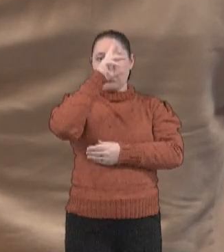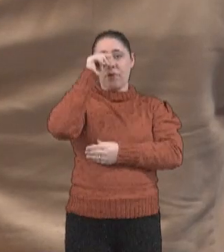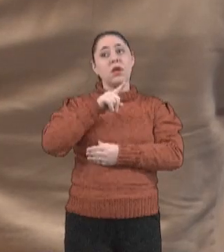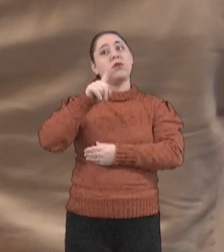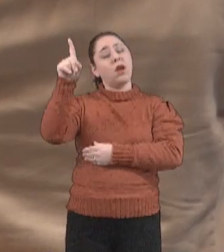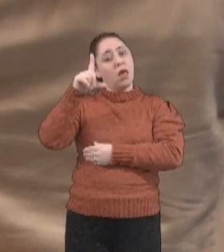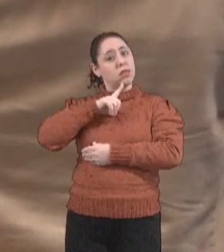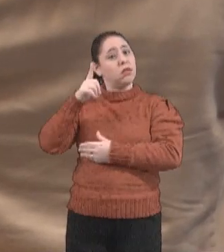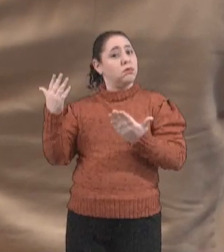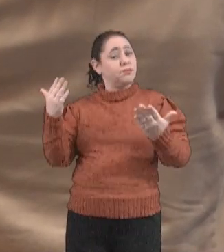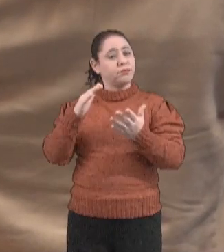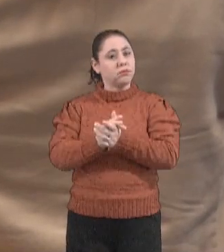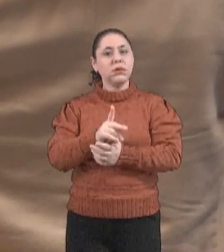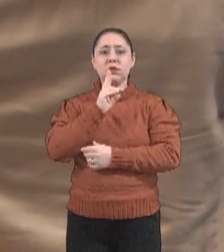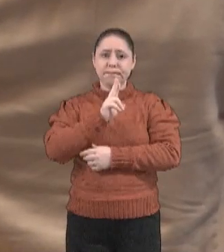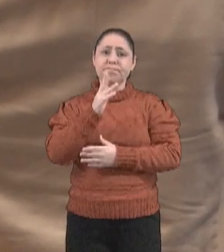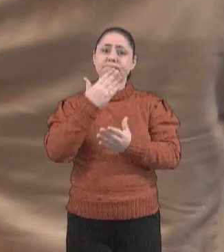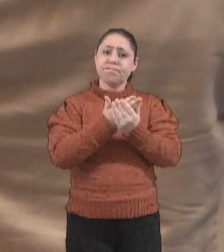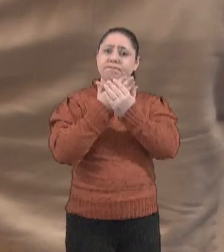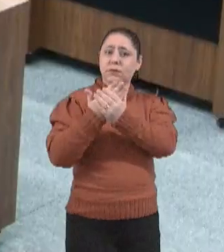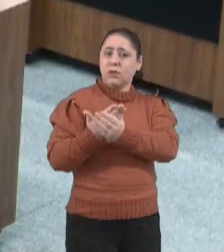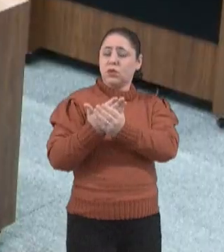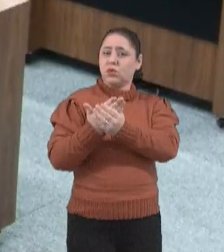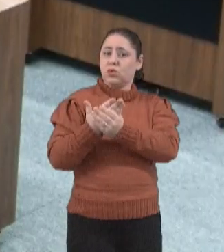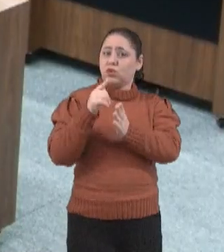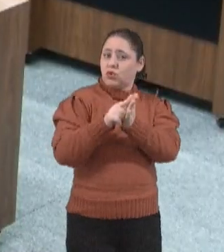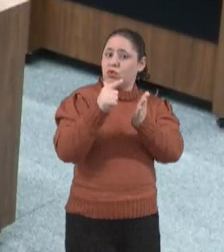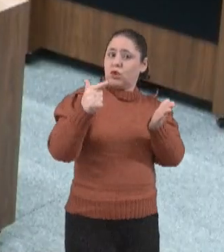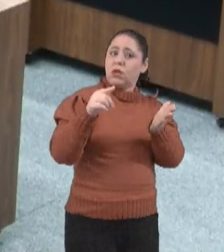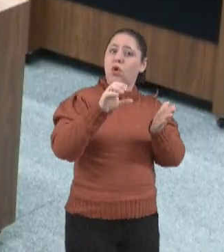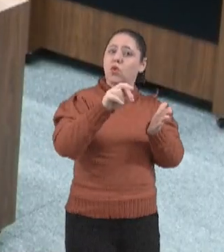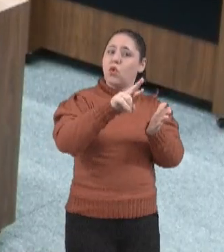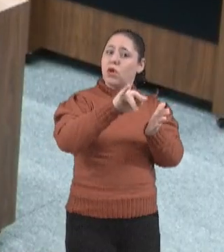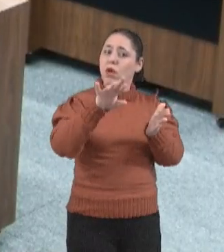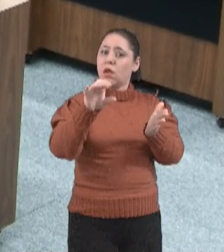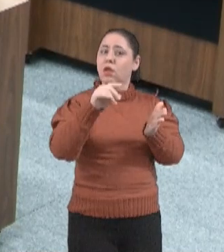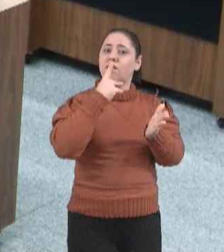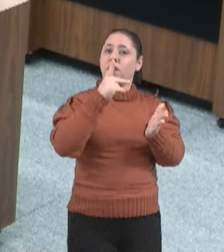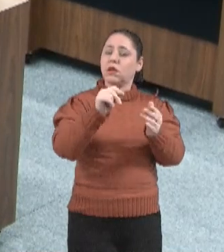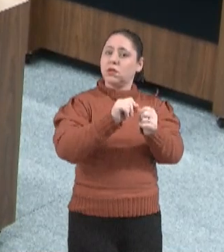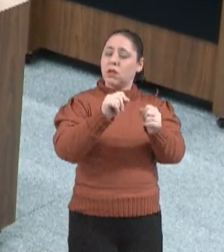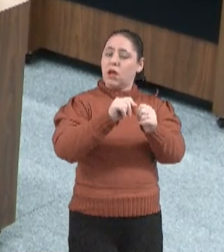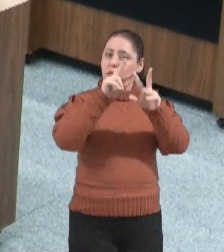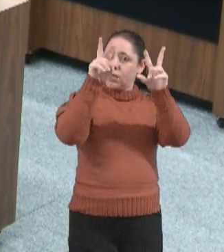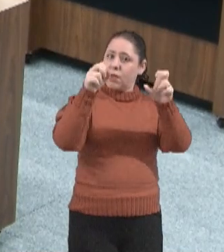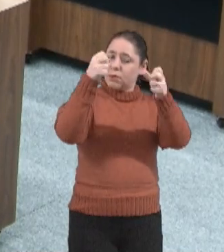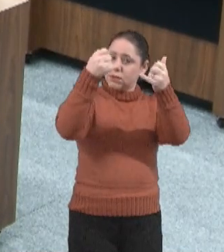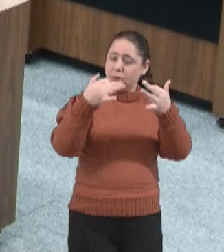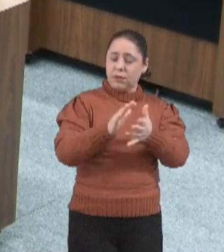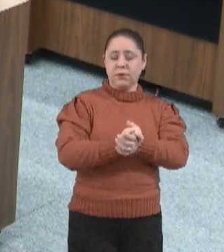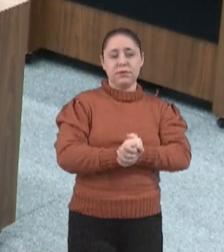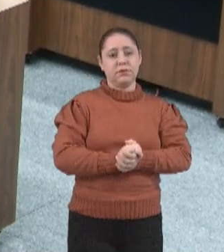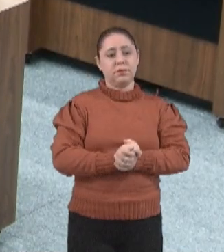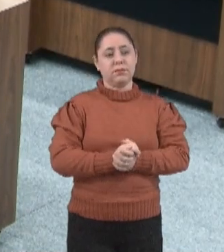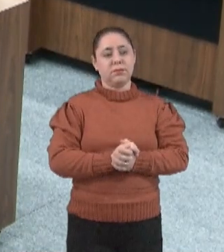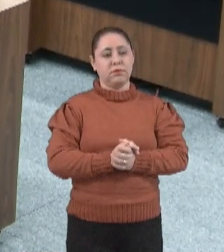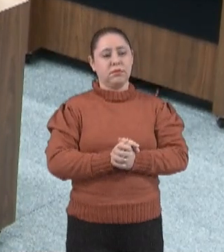lá então. Então responde o processo. E o jornal, tanto é que o jornal Correio do Estado, como publicou a matéria, lógico, chegaram, eu